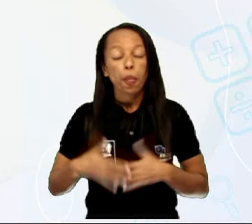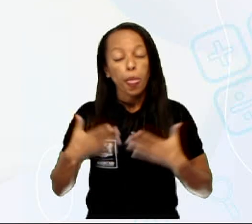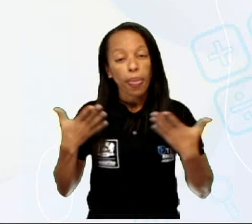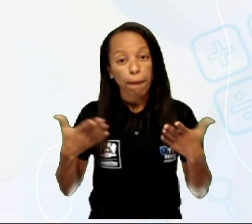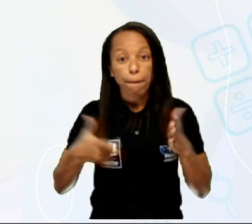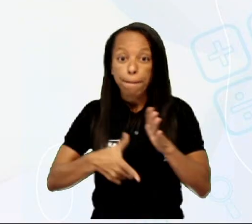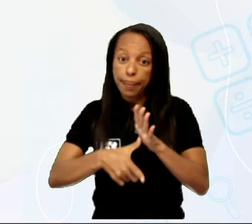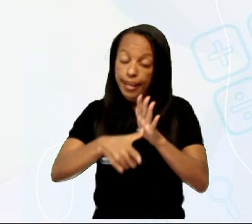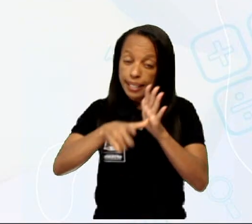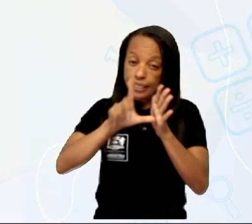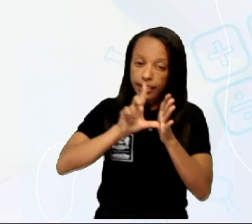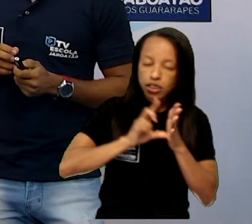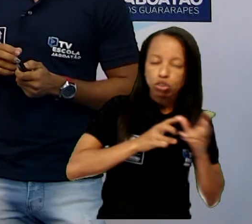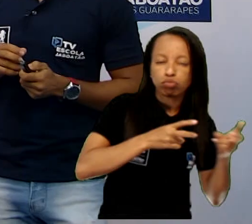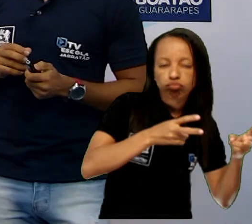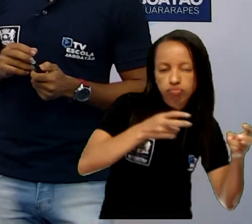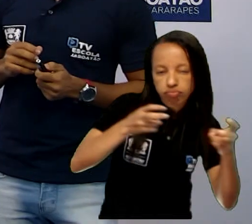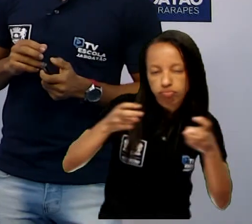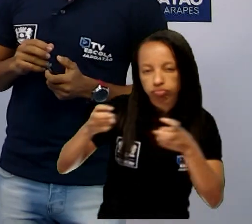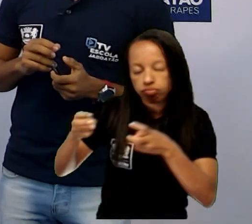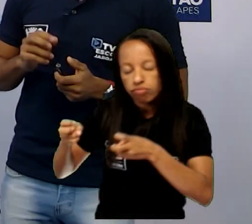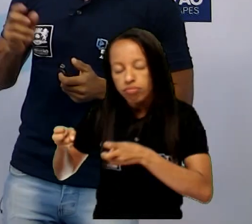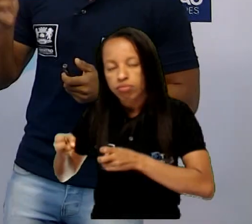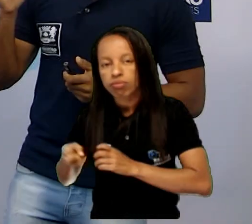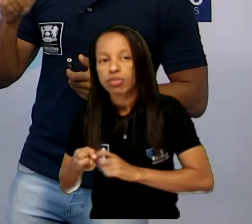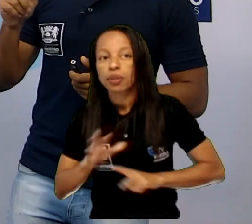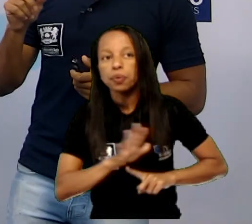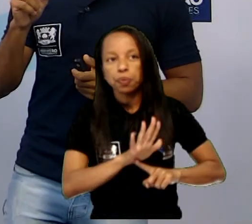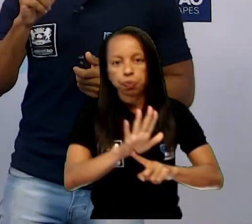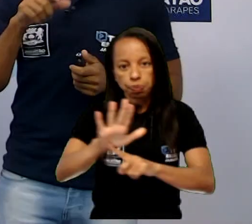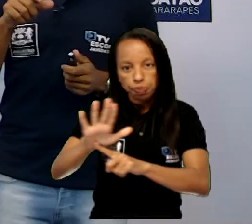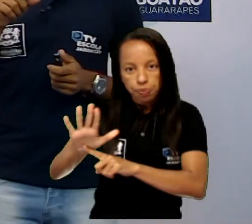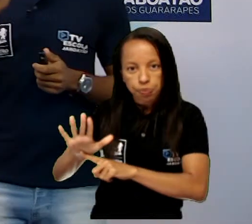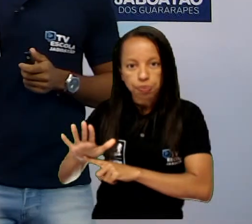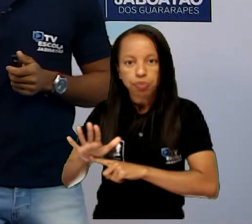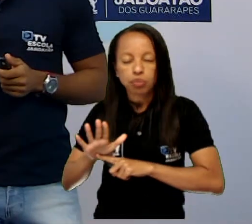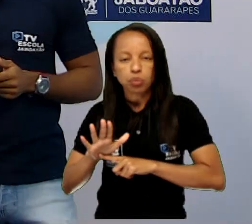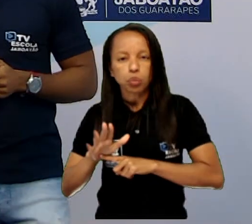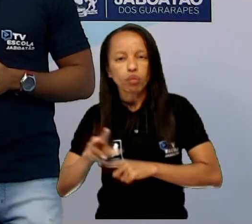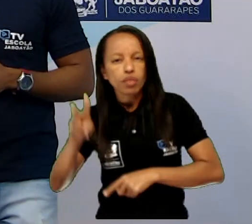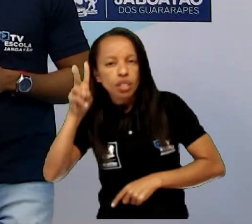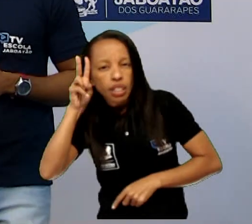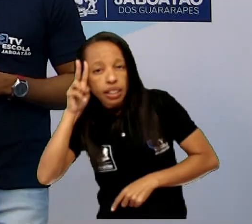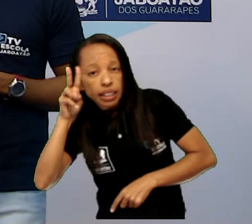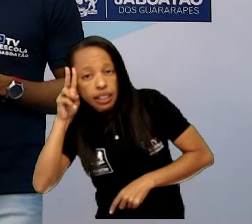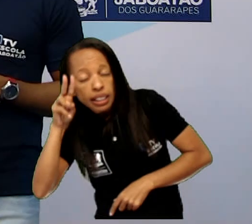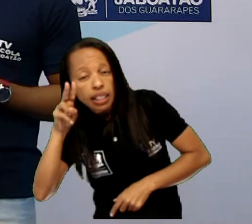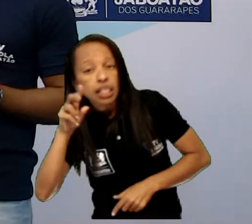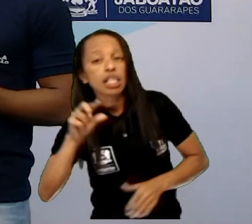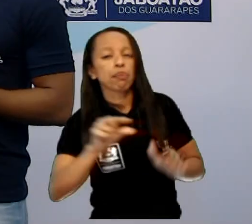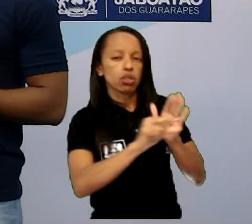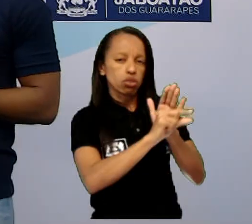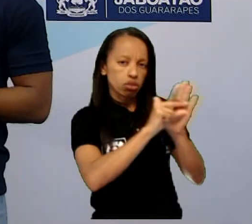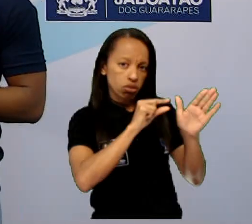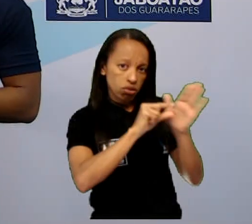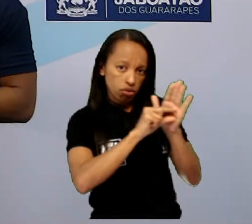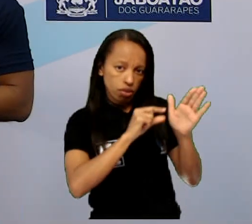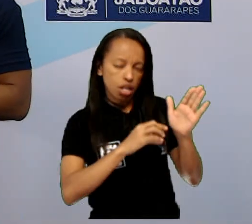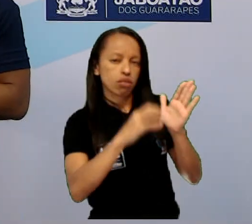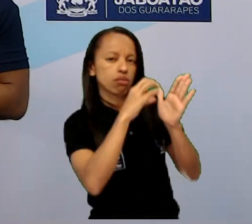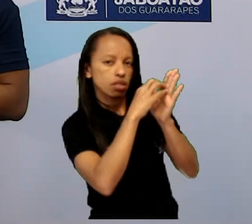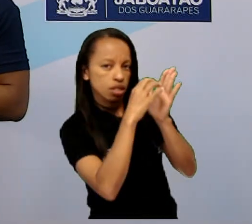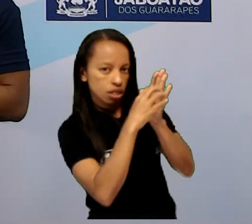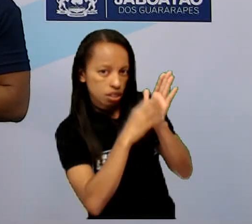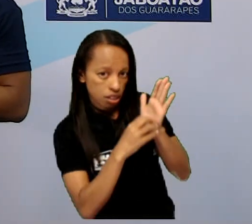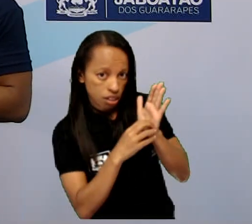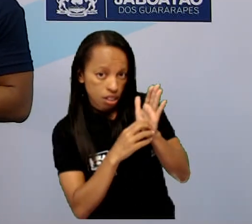gente fazer uma análise aqui, eu quero mostrar uma coisa para vocês. Lembra da questão dos versos e das estrofes, né? Pois é. Se a gente observar